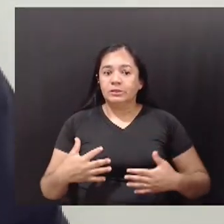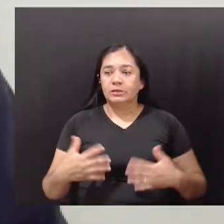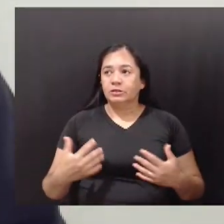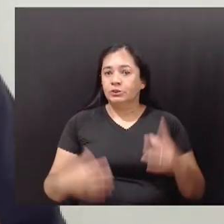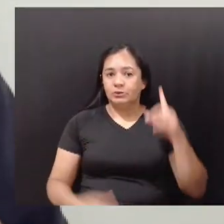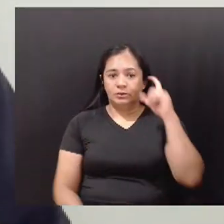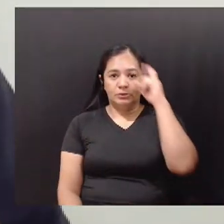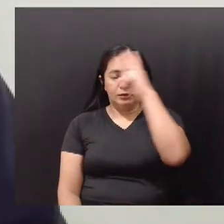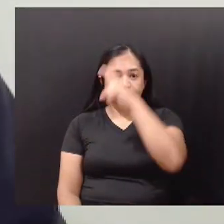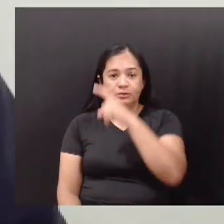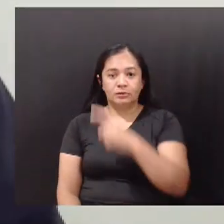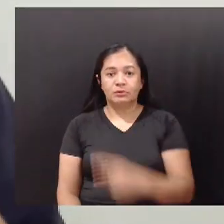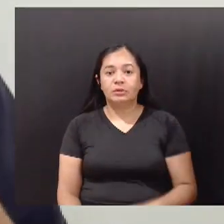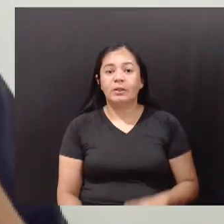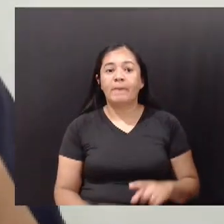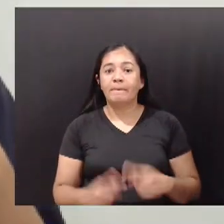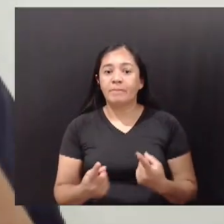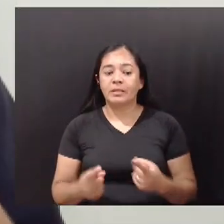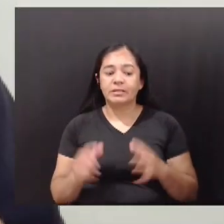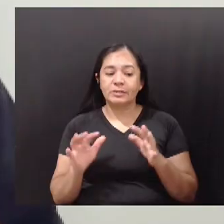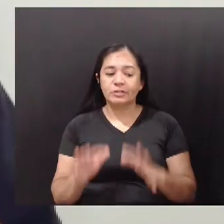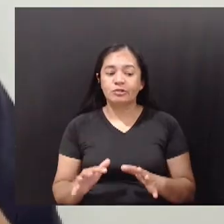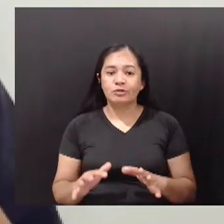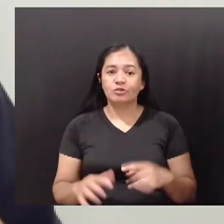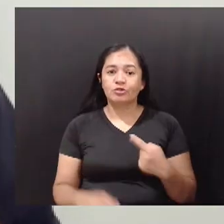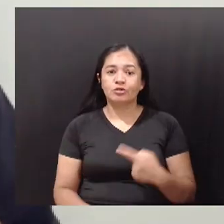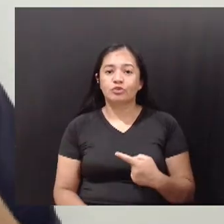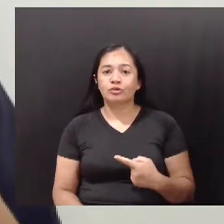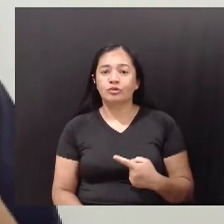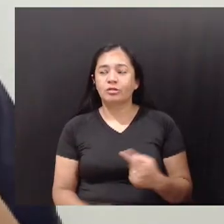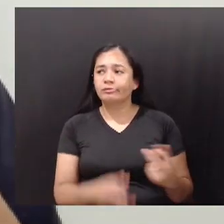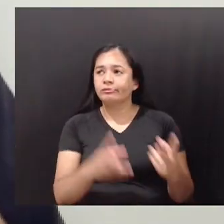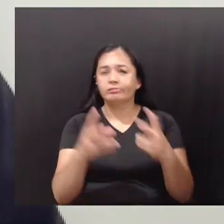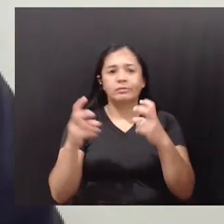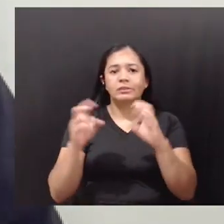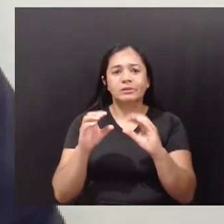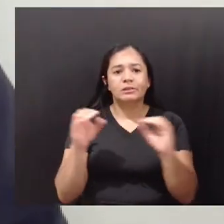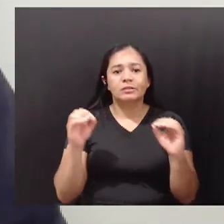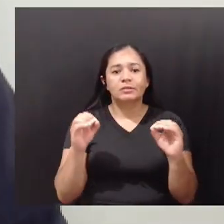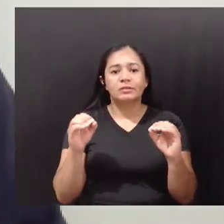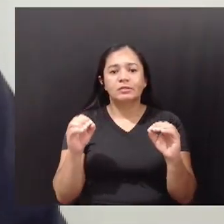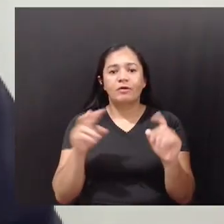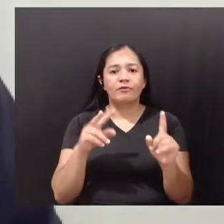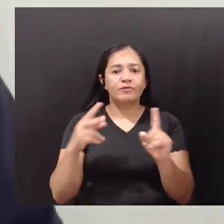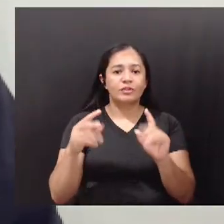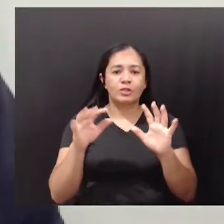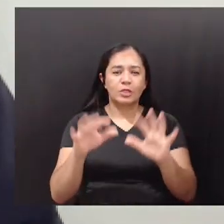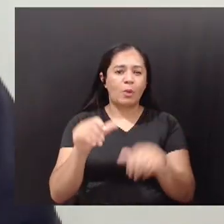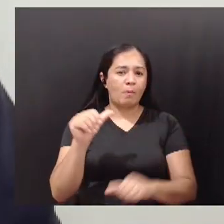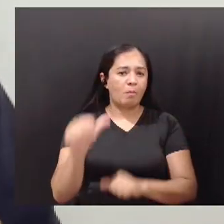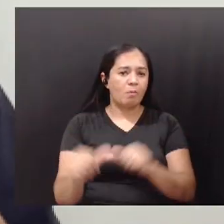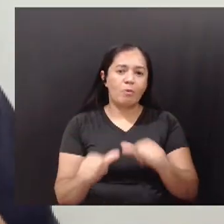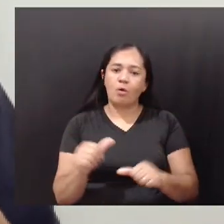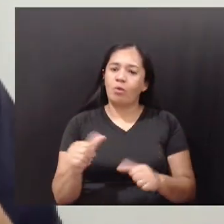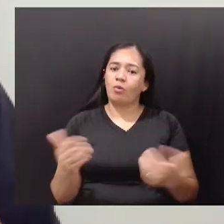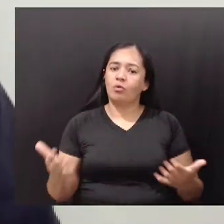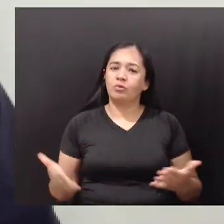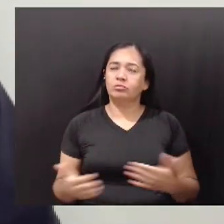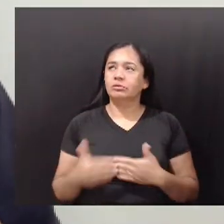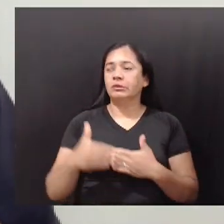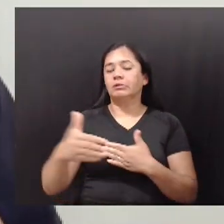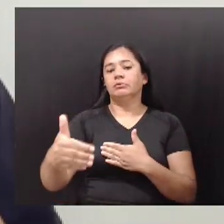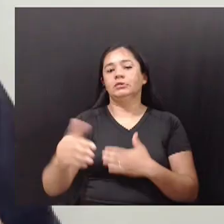não retorno é isso, que a gente não tem uma percepção ou uma visão que isso vai mudar daqui para frente, a água vai